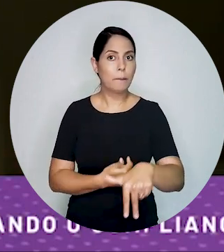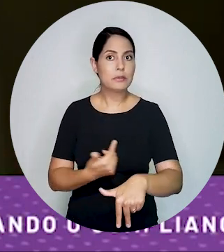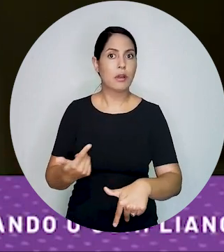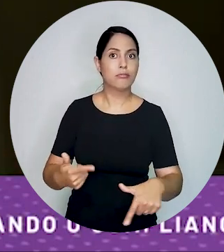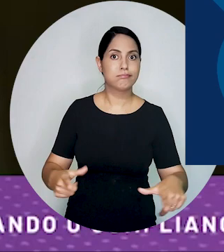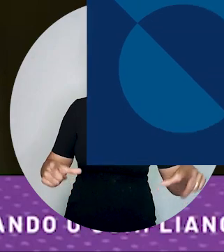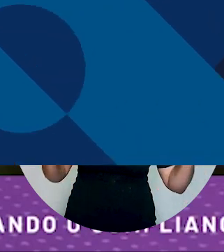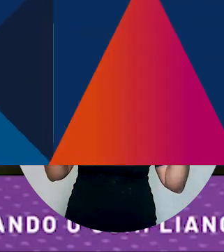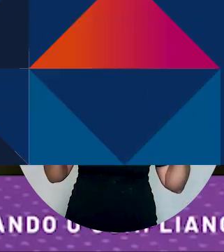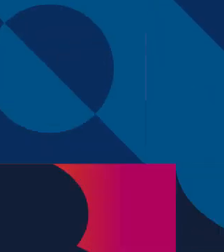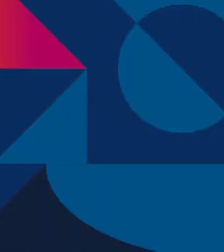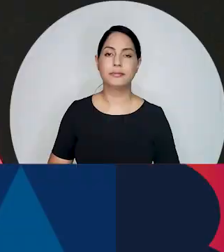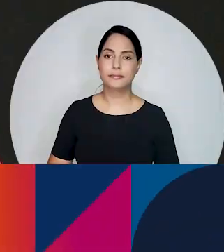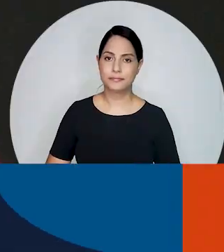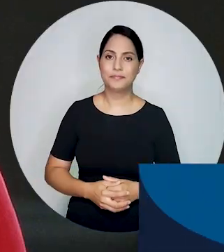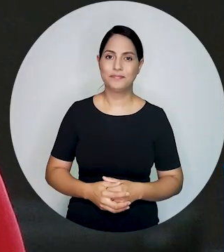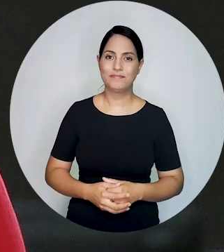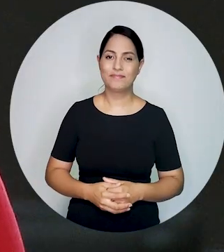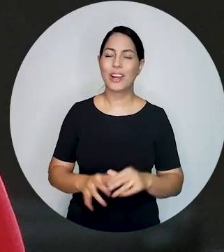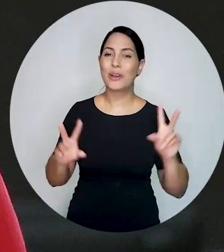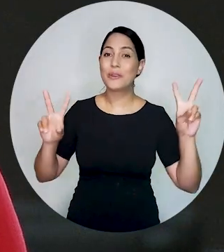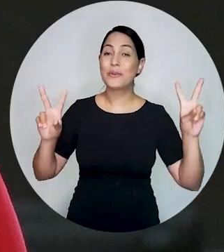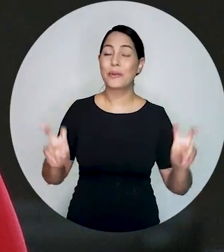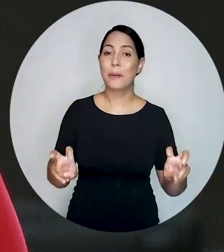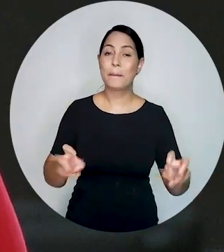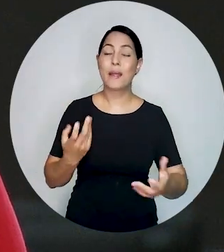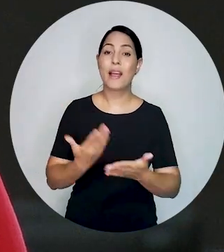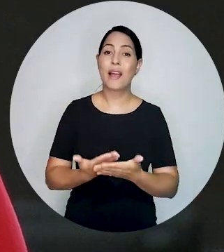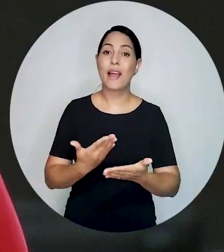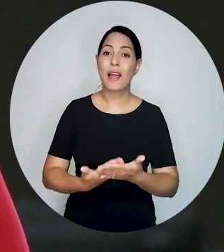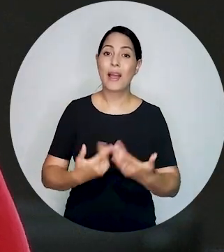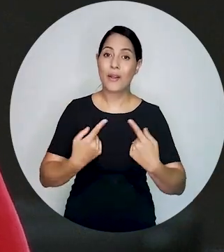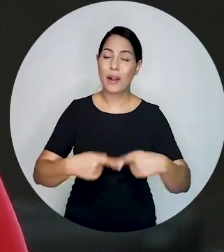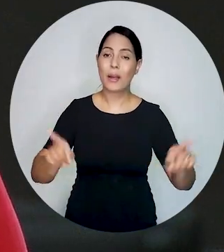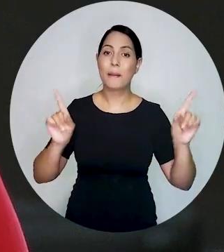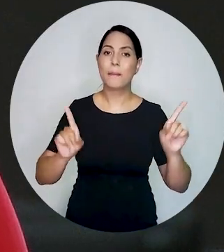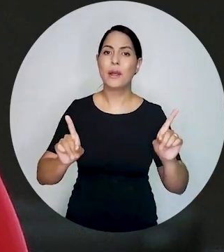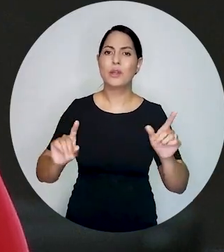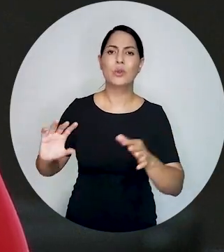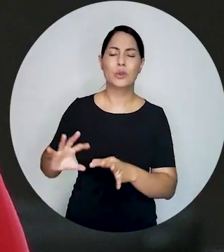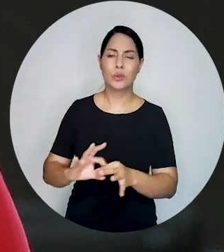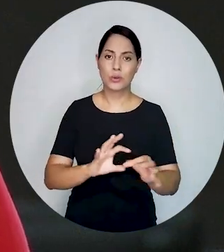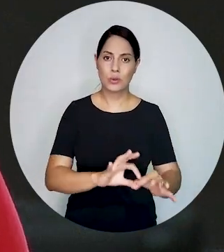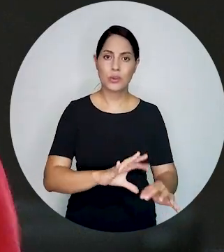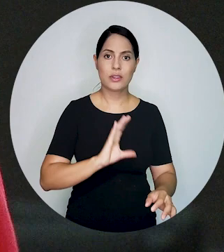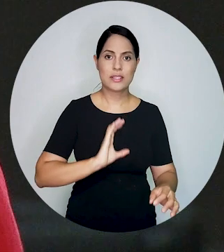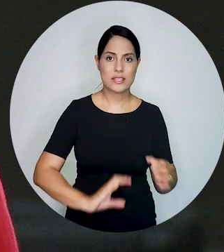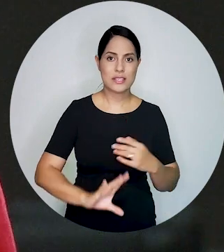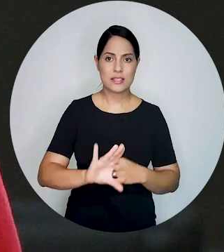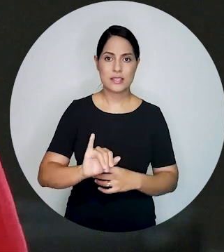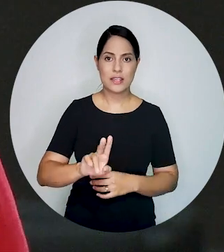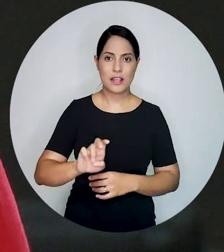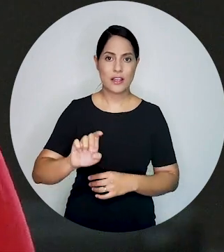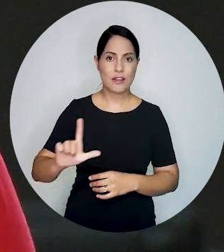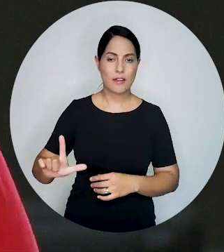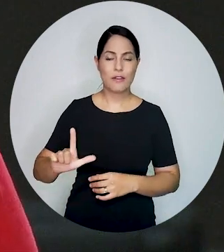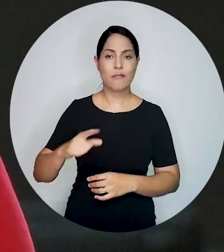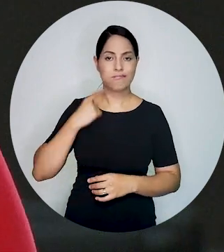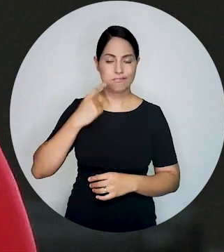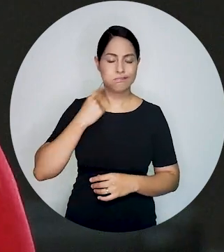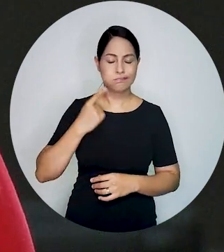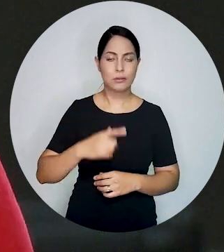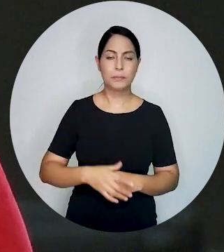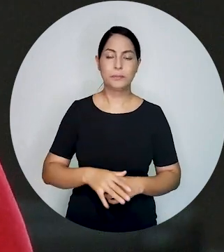algum escândalo de corrupção. Ainda falando em aula aberta da pós-graduação em Advocacia Civil, a ESA Nacional